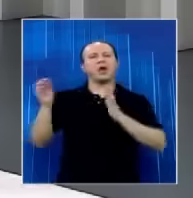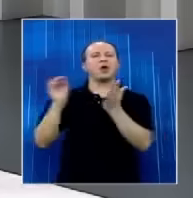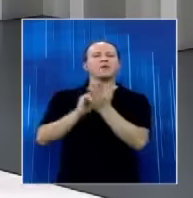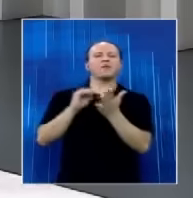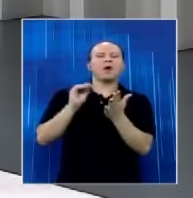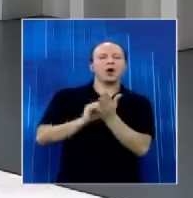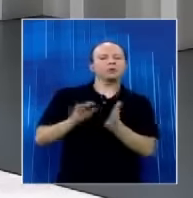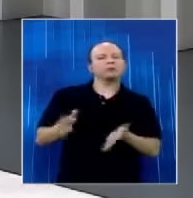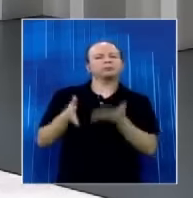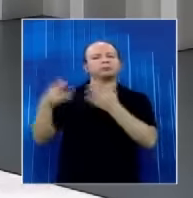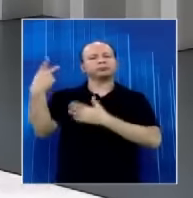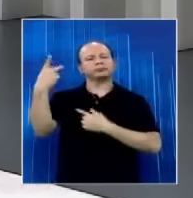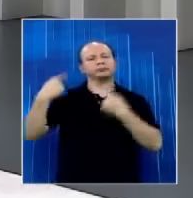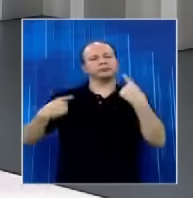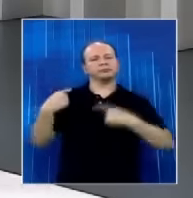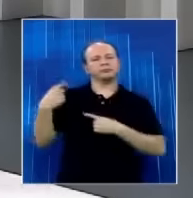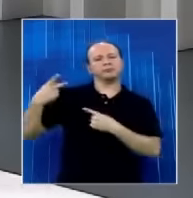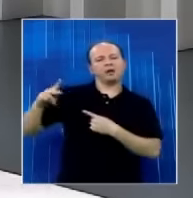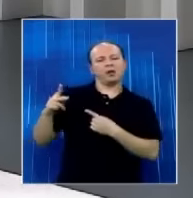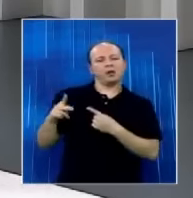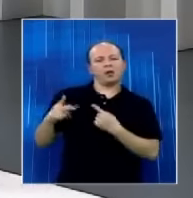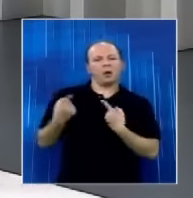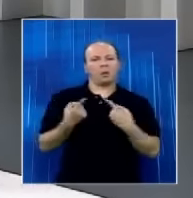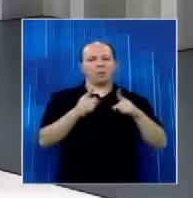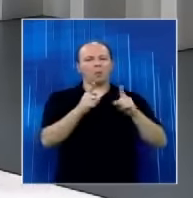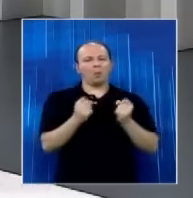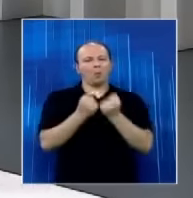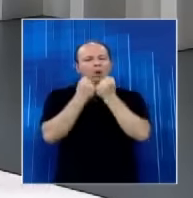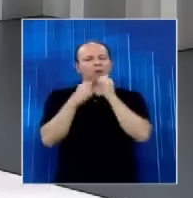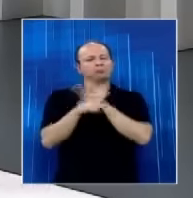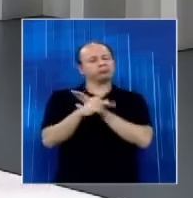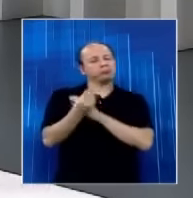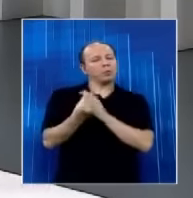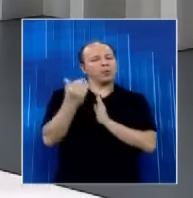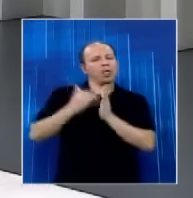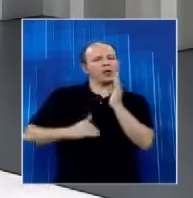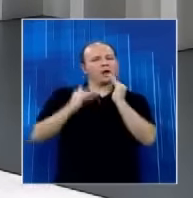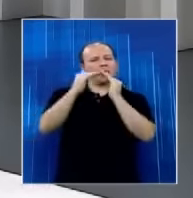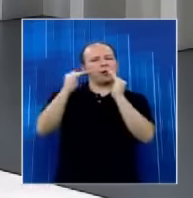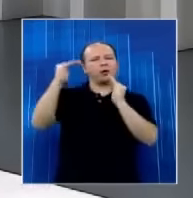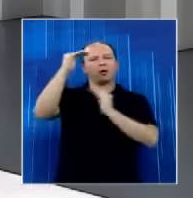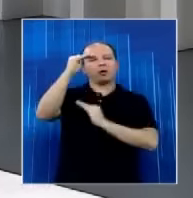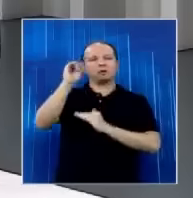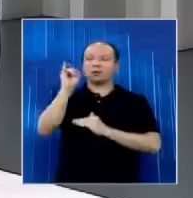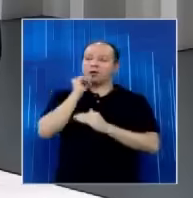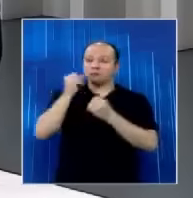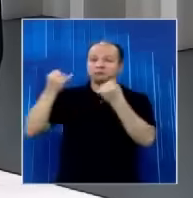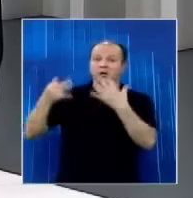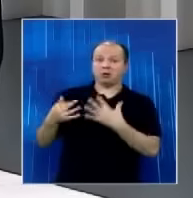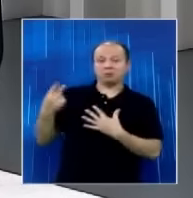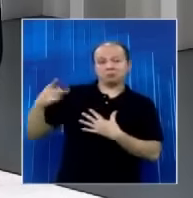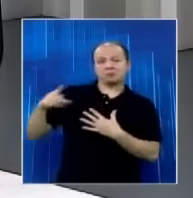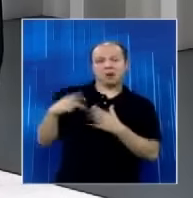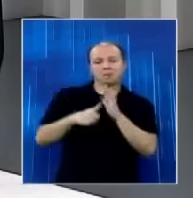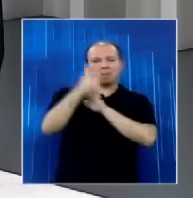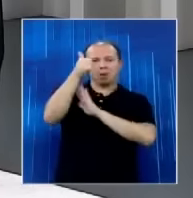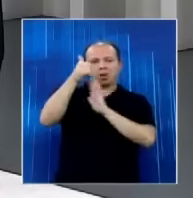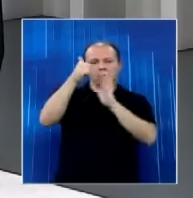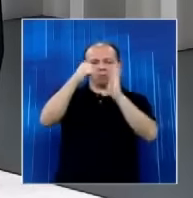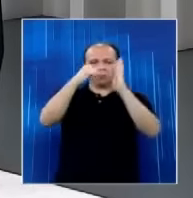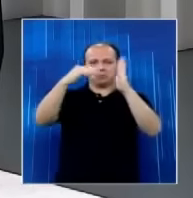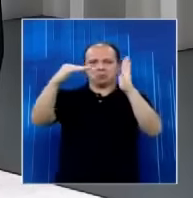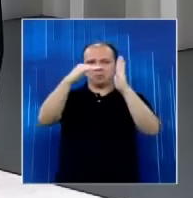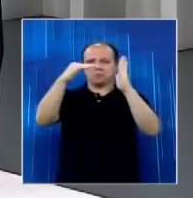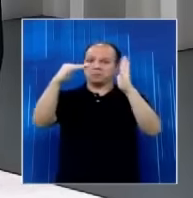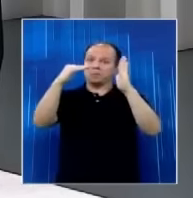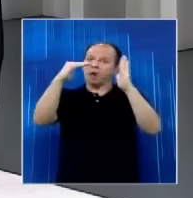falta de empenho dos adversários dele em atacarem, tentarem tirar ele do primeiro posto? Como você disse, quer dizer, ele está em primeiro com